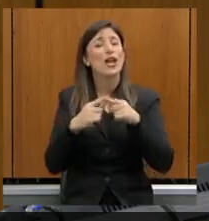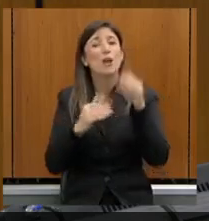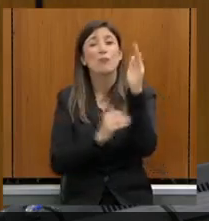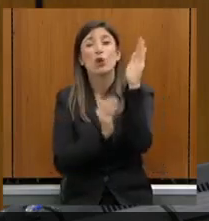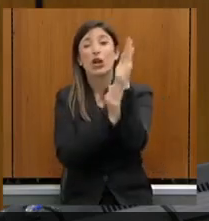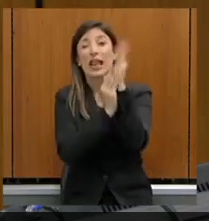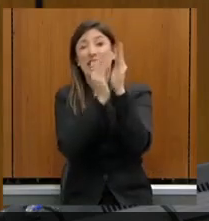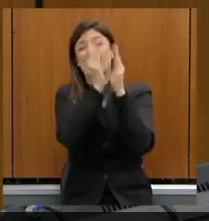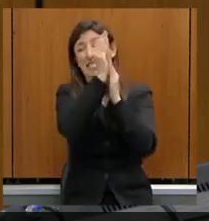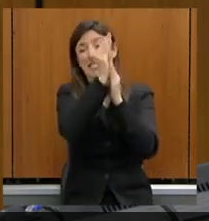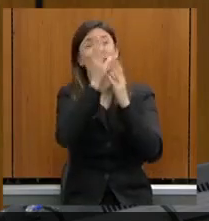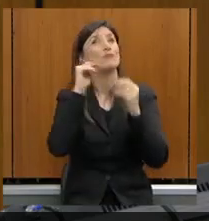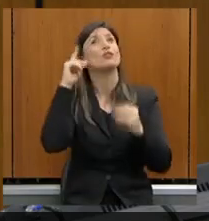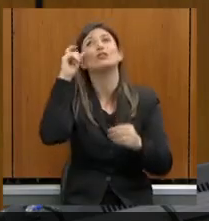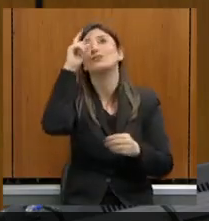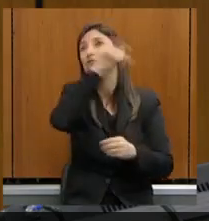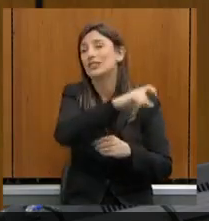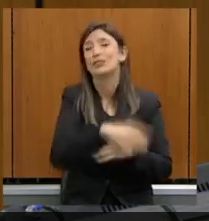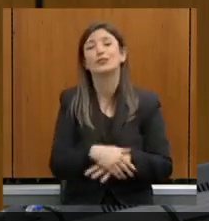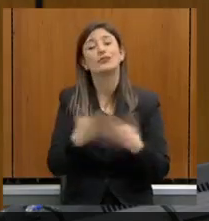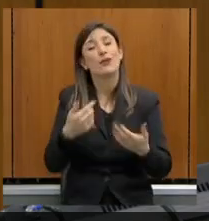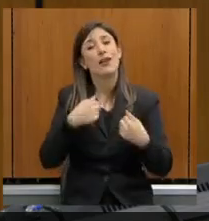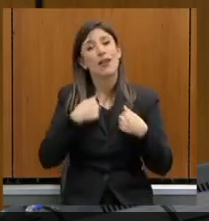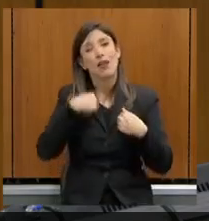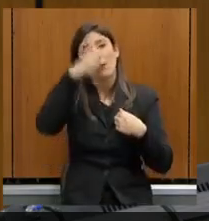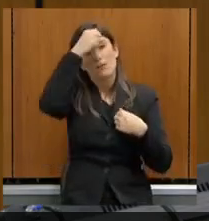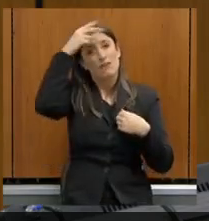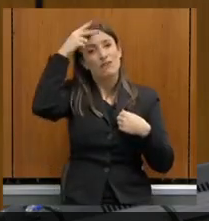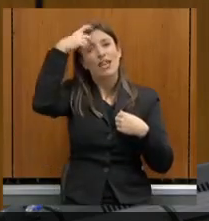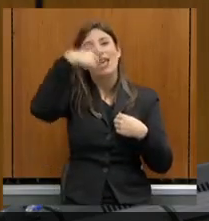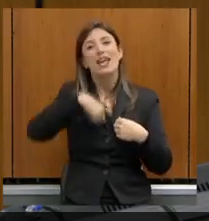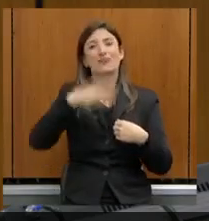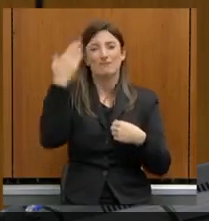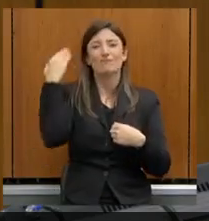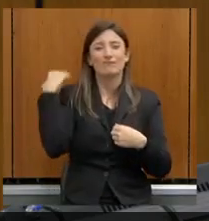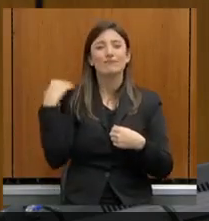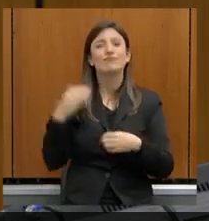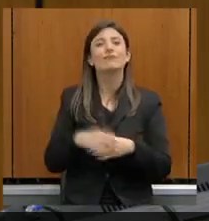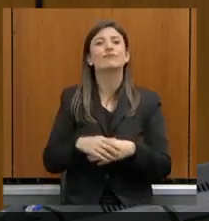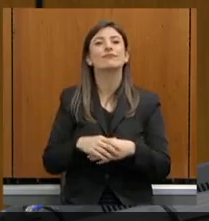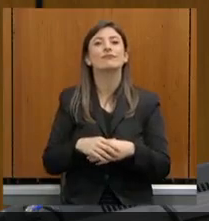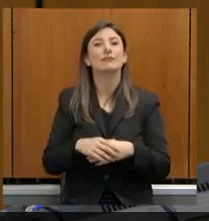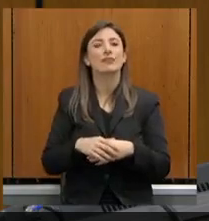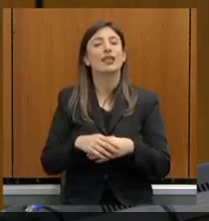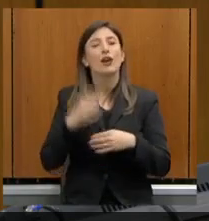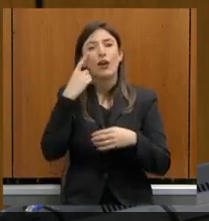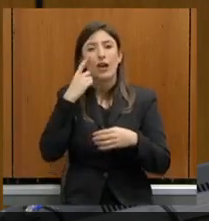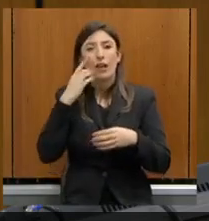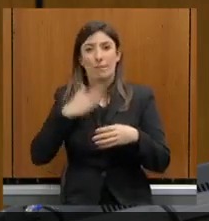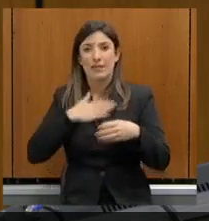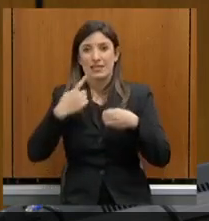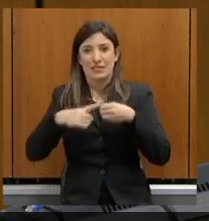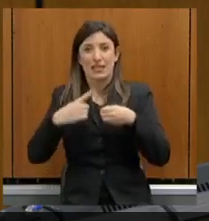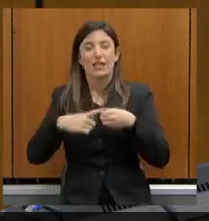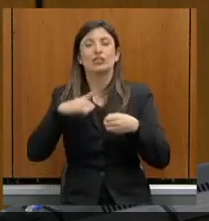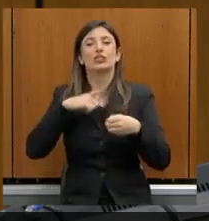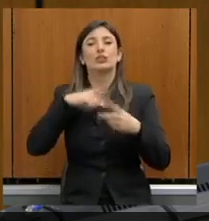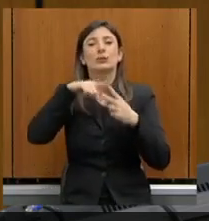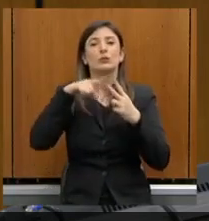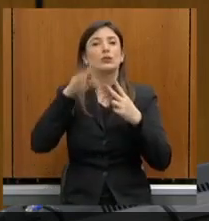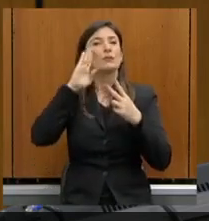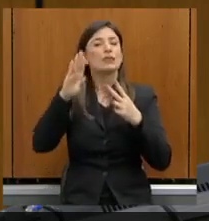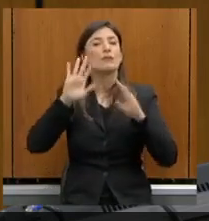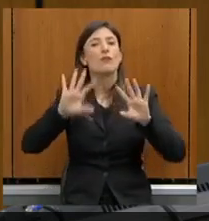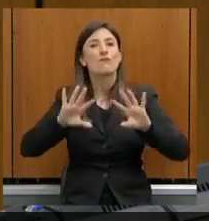Isso eu, como prefeito, a gente tinha umas duas festas tradicionais na cidade e posso